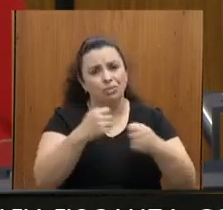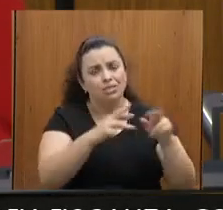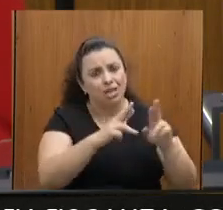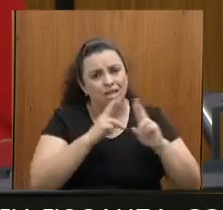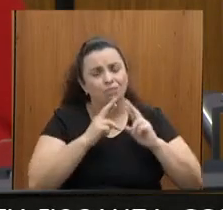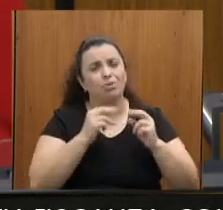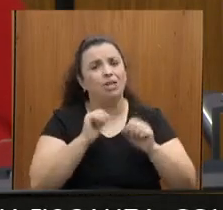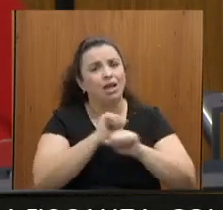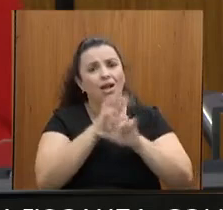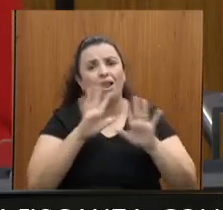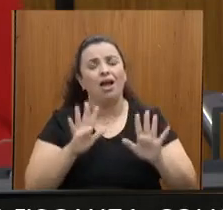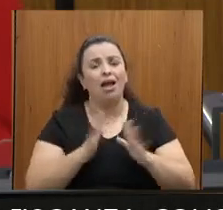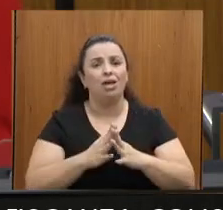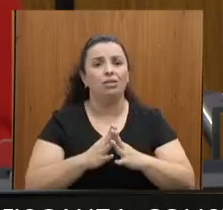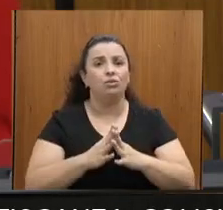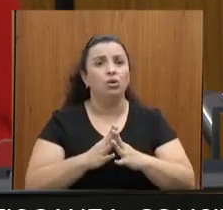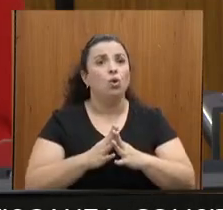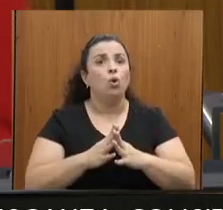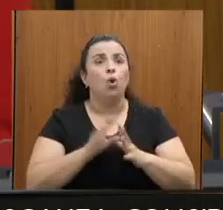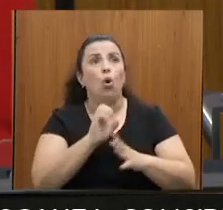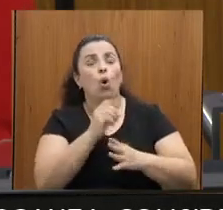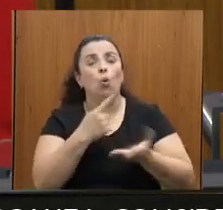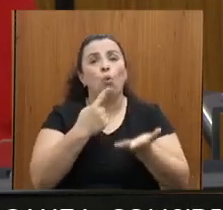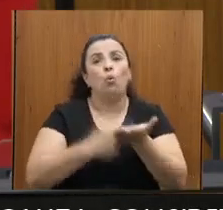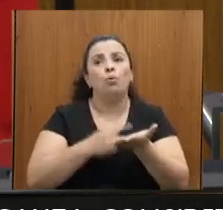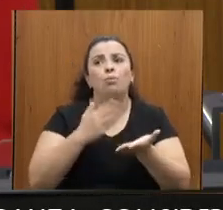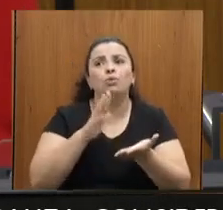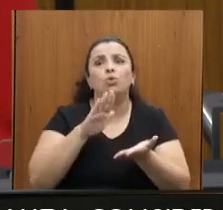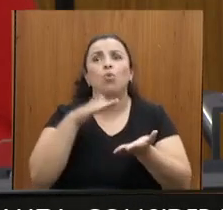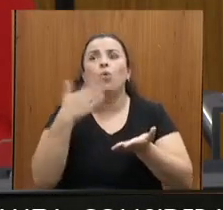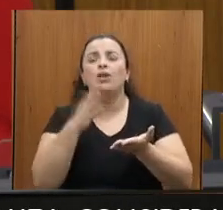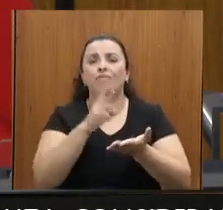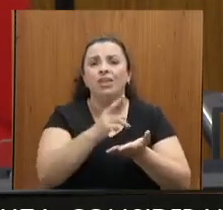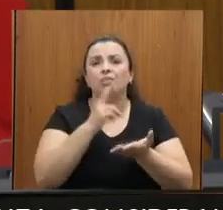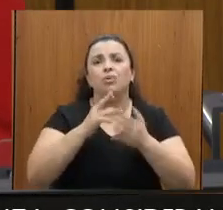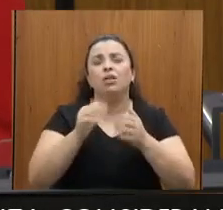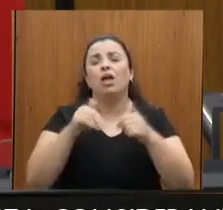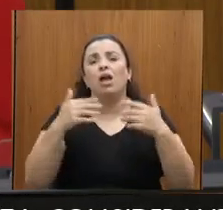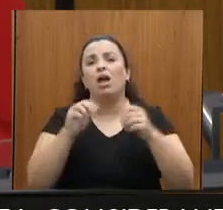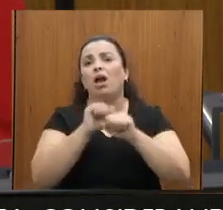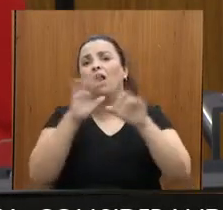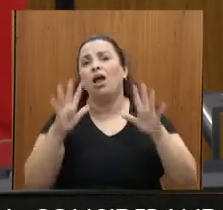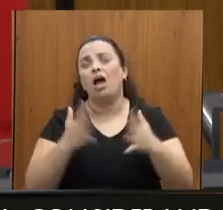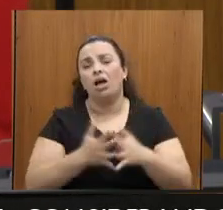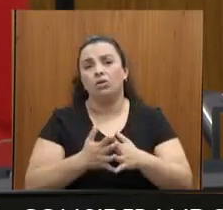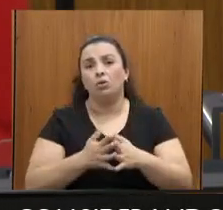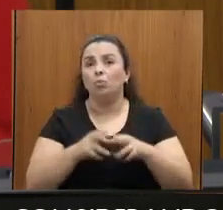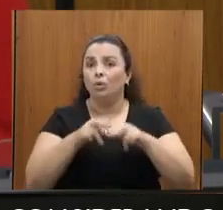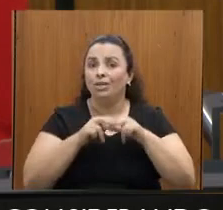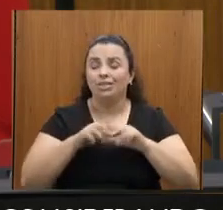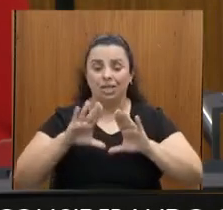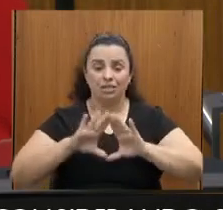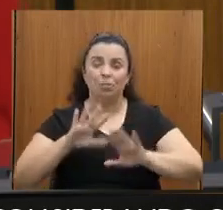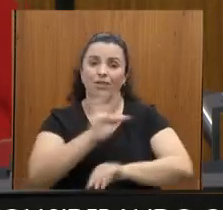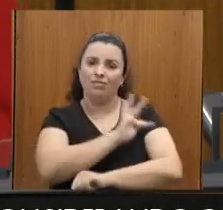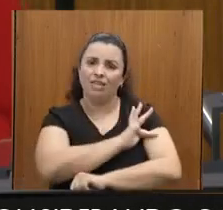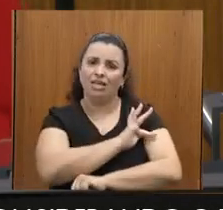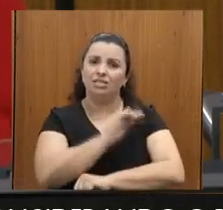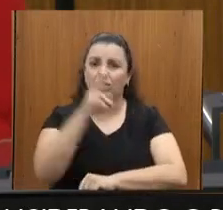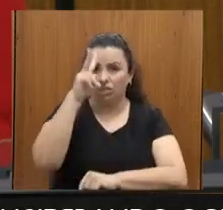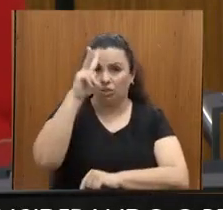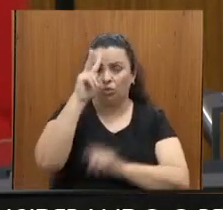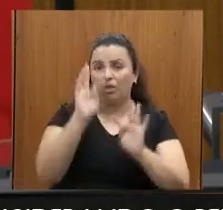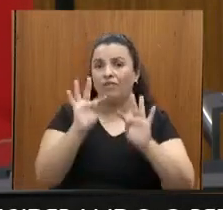resposta efetiva, pelo menos um compromisso de quando teremos, porque nós finalizaremos a Assembleia Fiscaliza II com